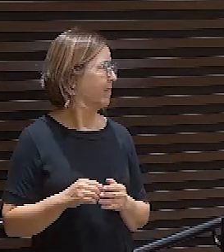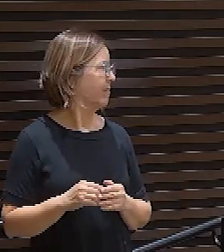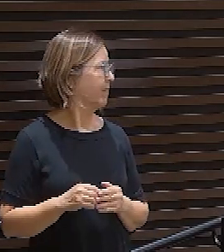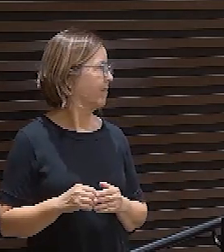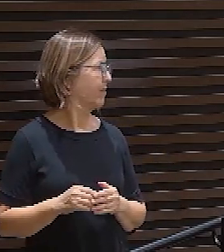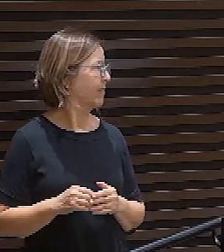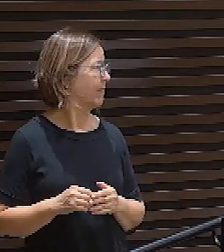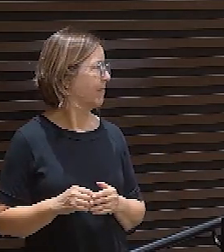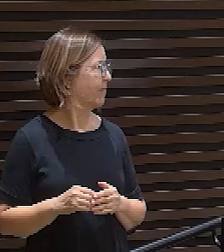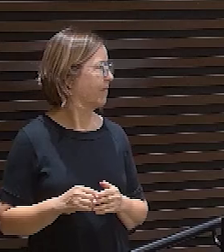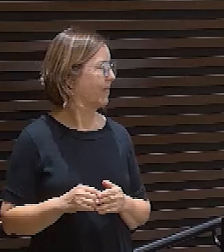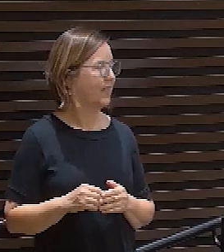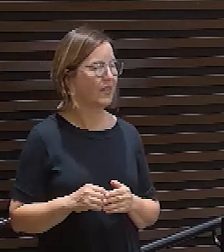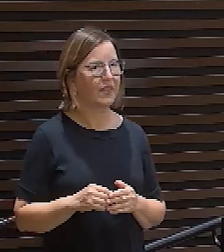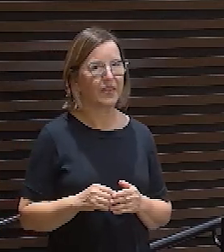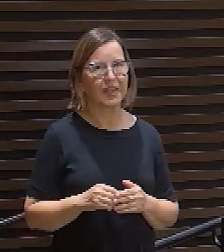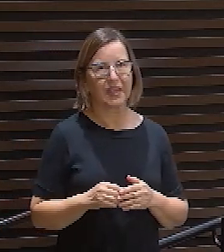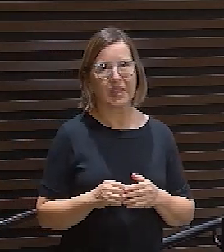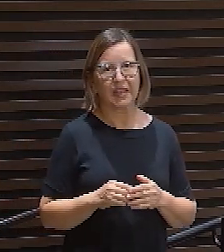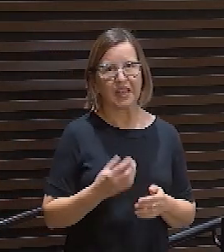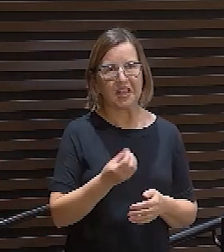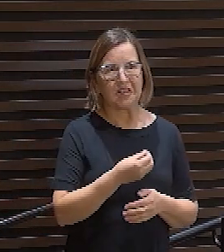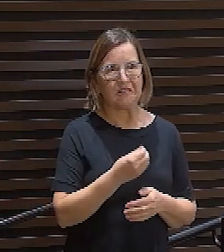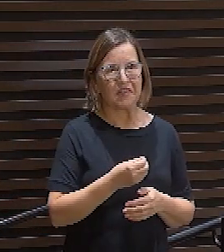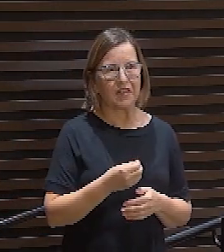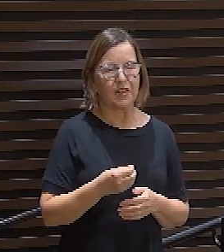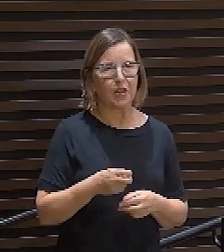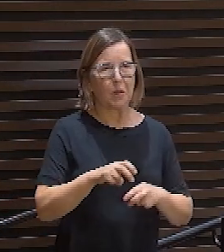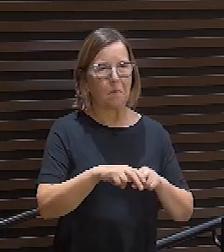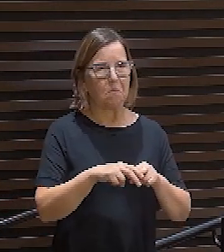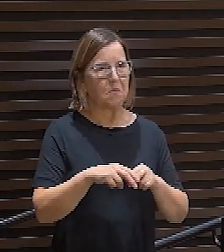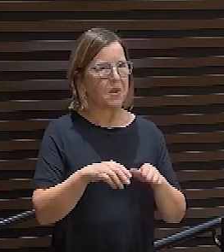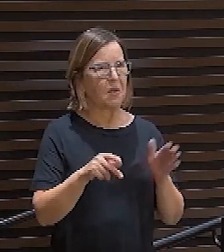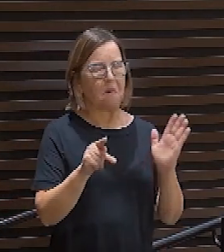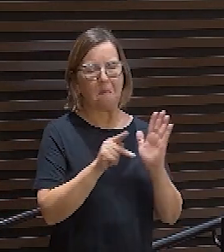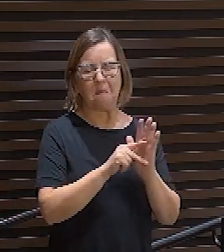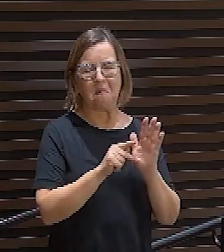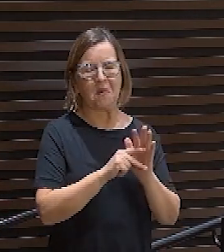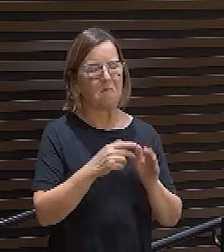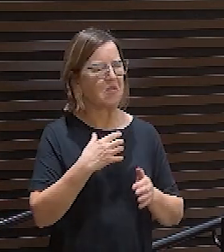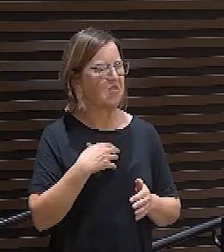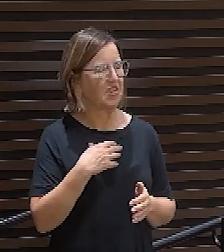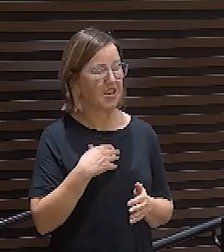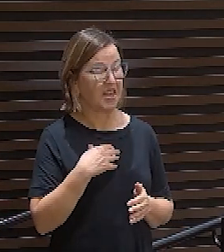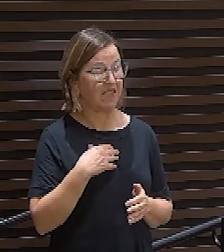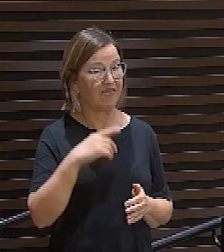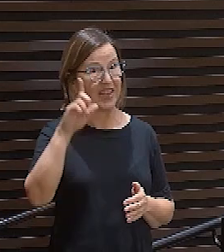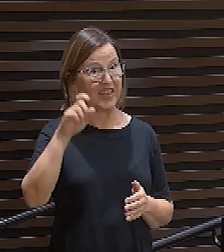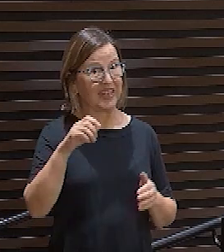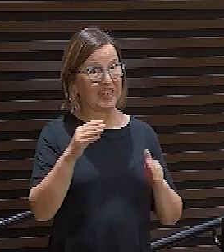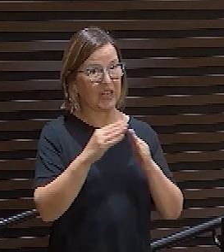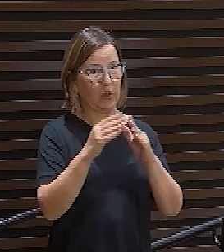Elas andam pelas suas próprias pernas. São igrejas falsas, são igrejas mortas.